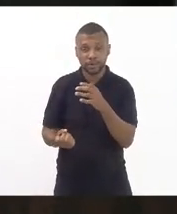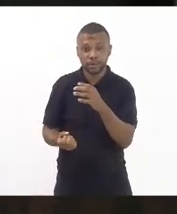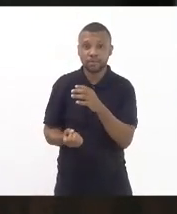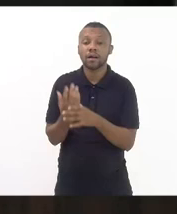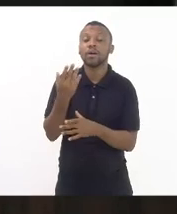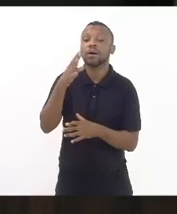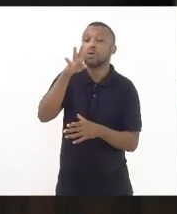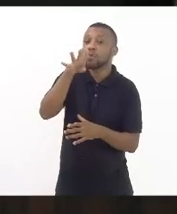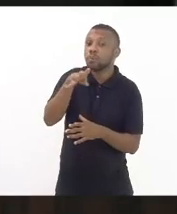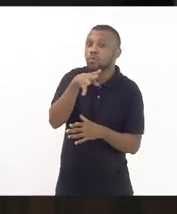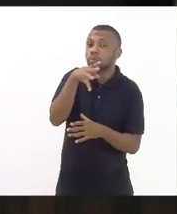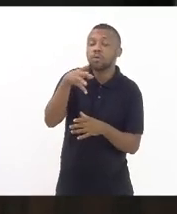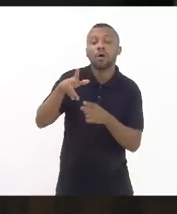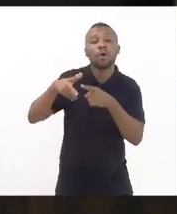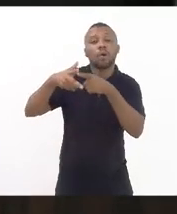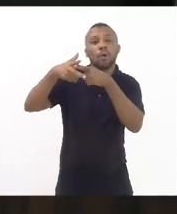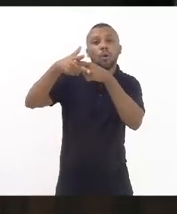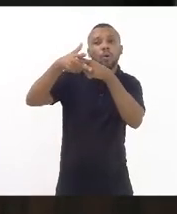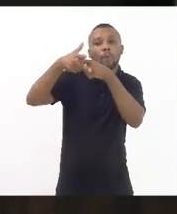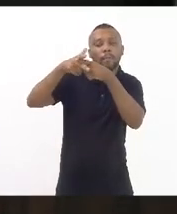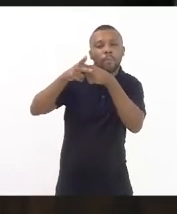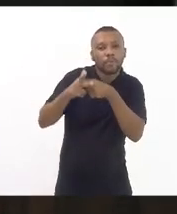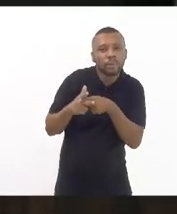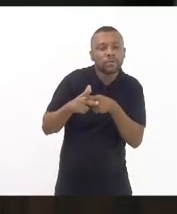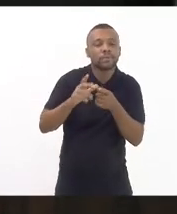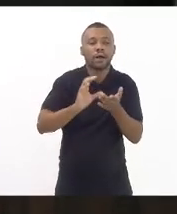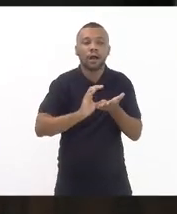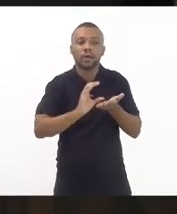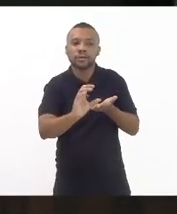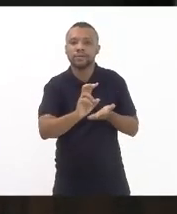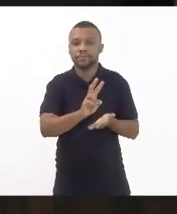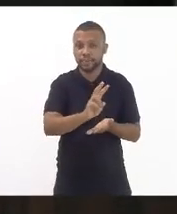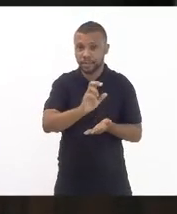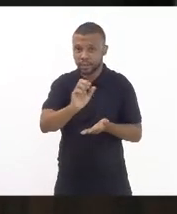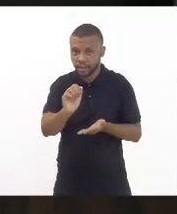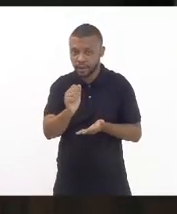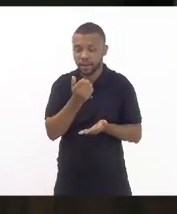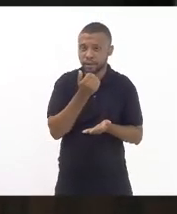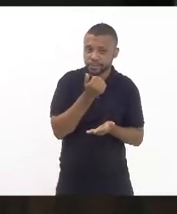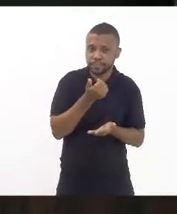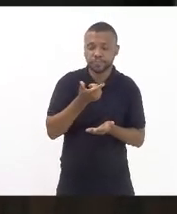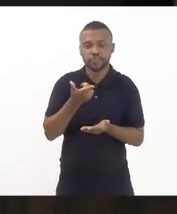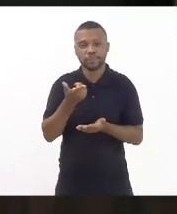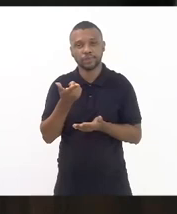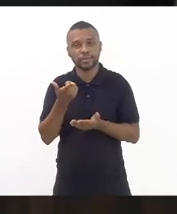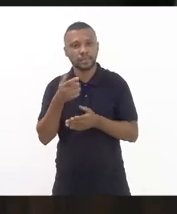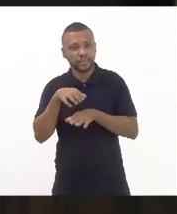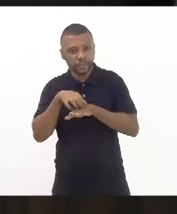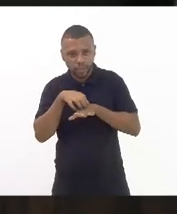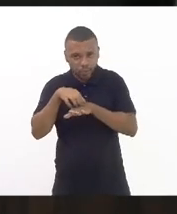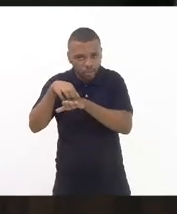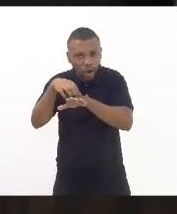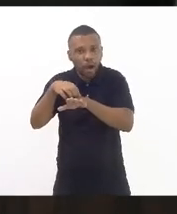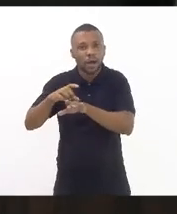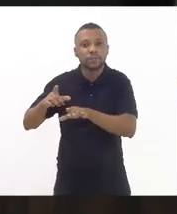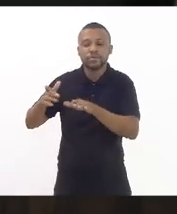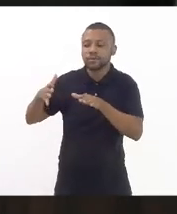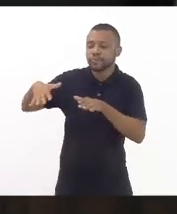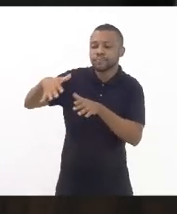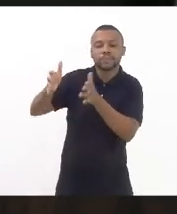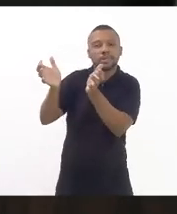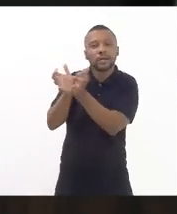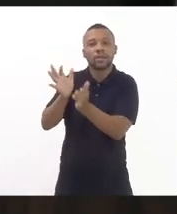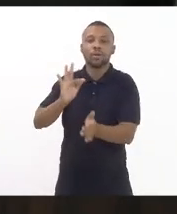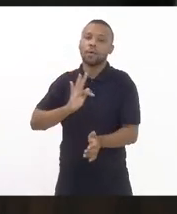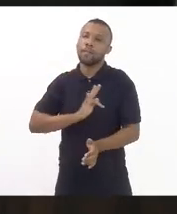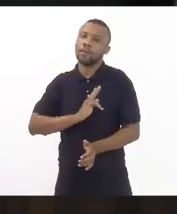instituído os reajustes dos auxílios, alimentação, transportes, dos policiais civis do Estado do Rio de Janeiro. Então, o Marcelo